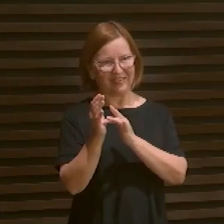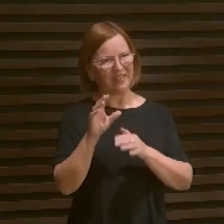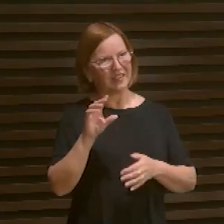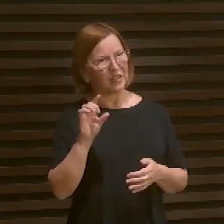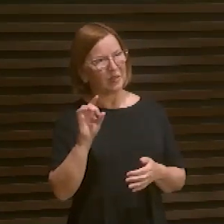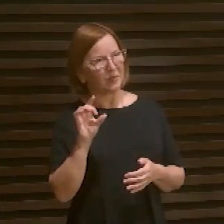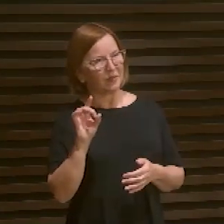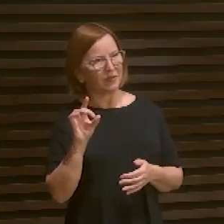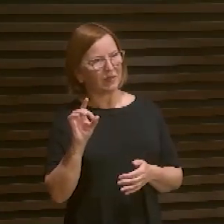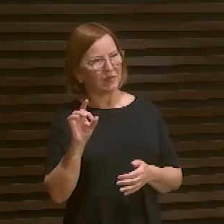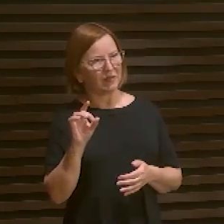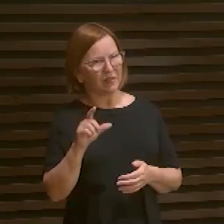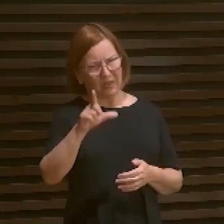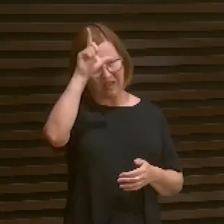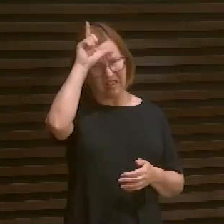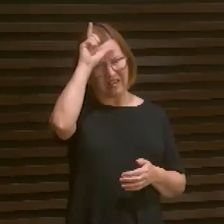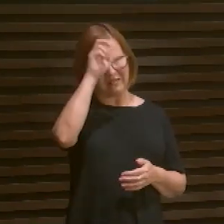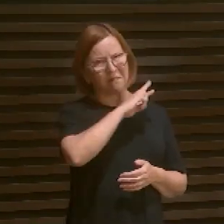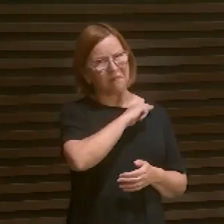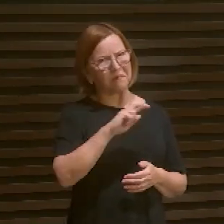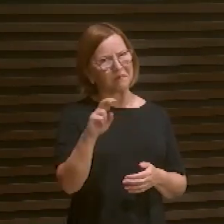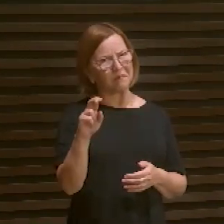Apenas um líder religioso?